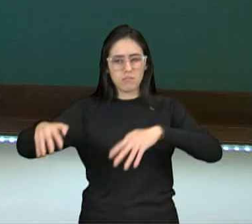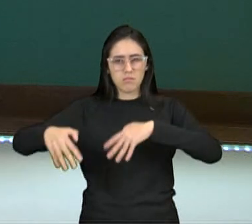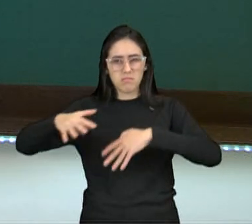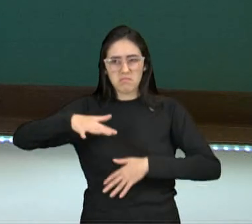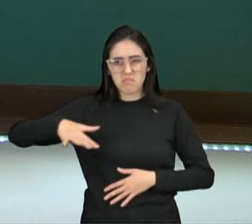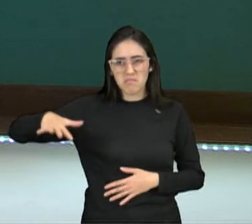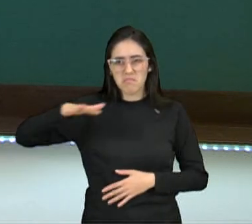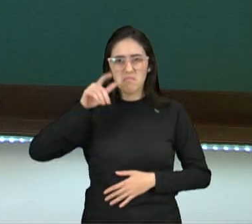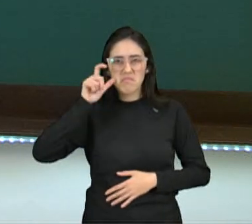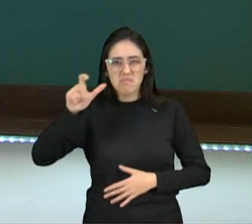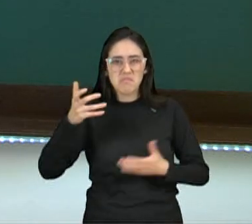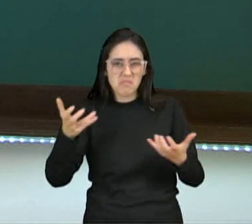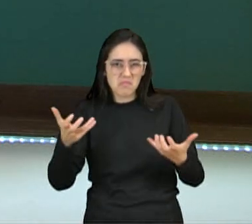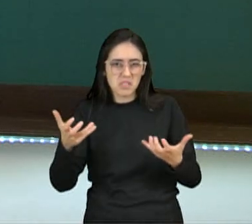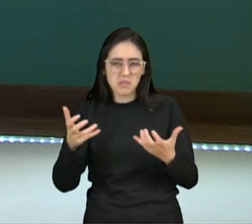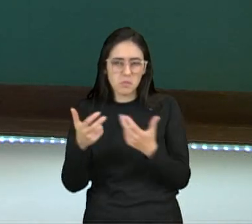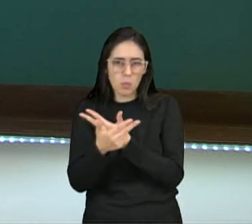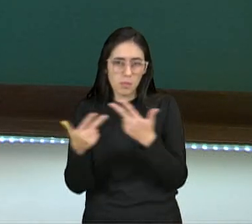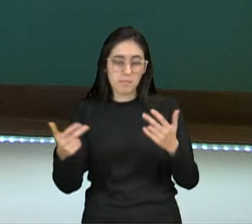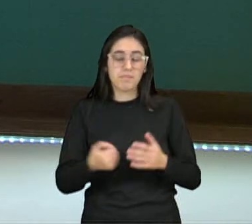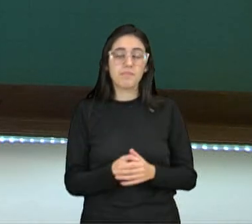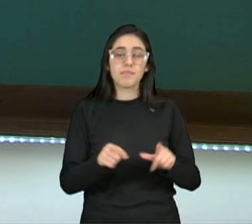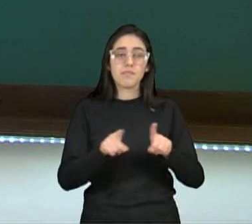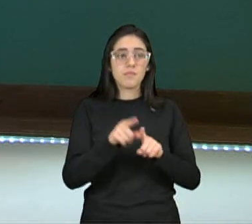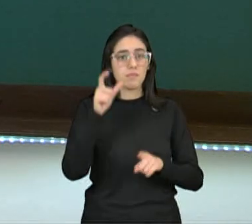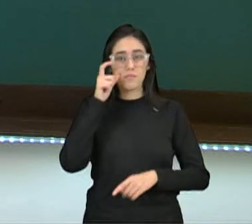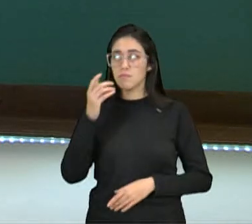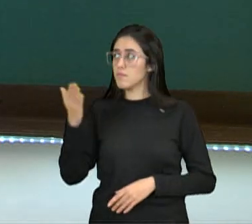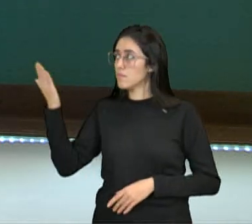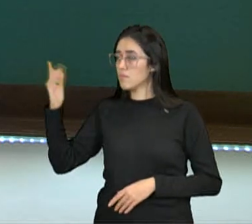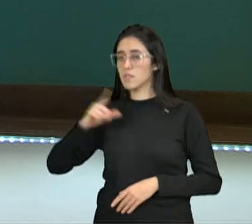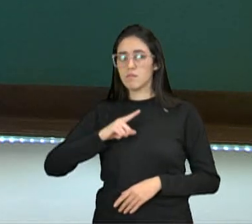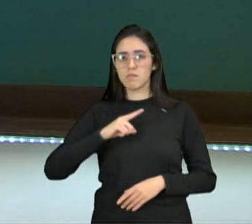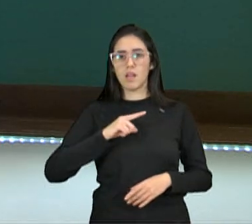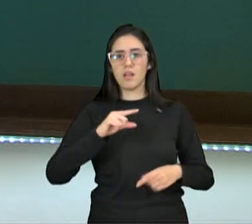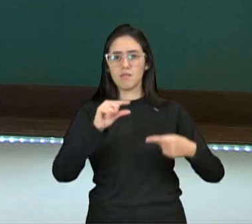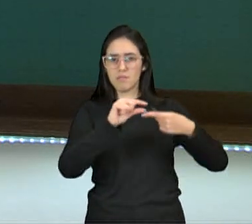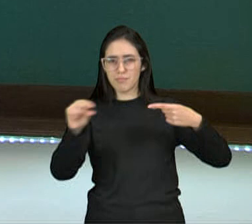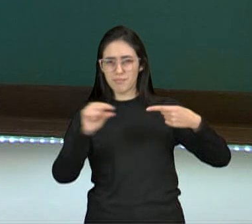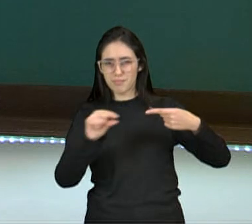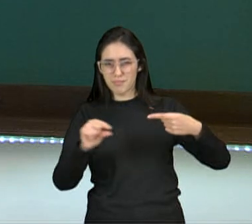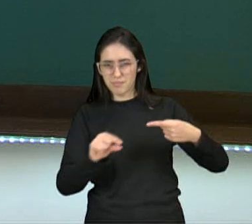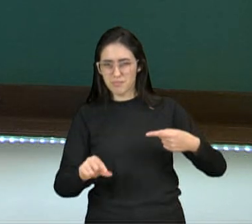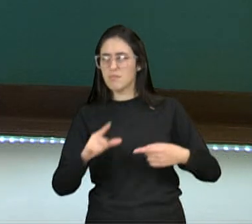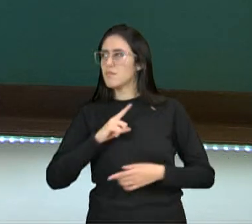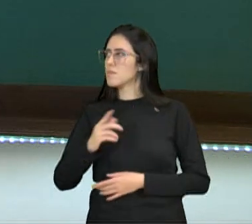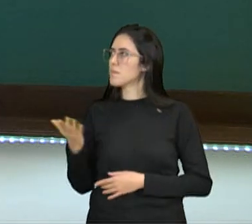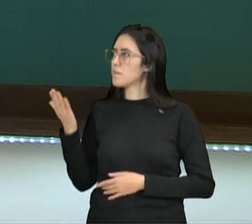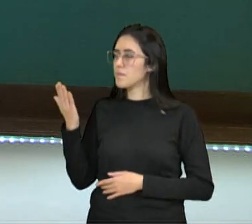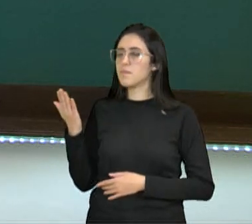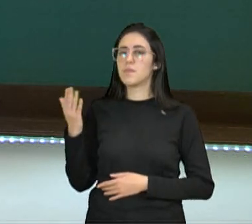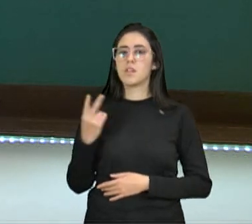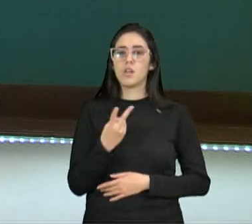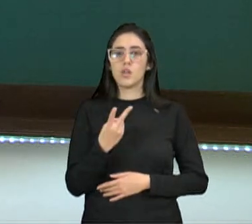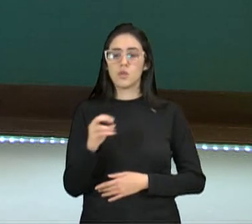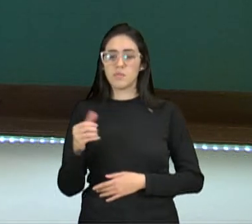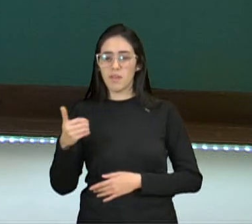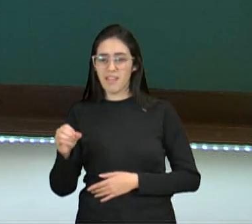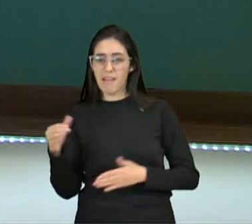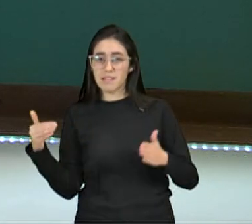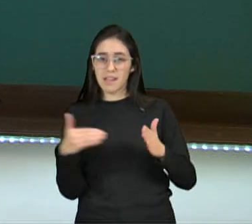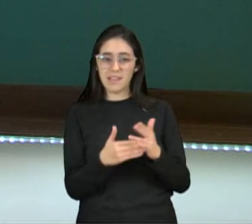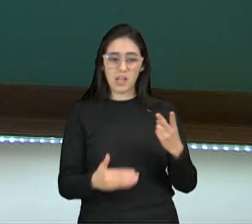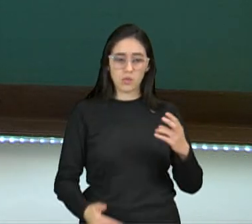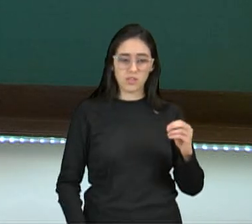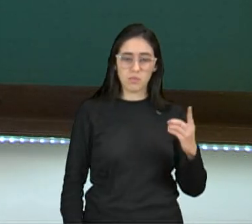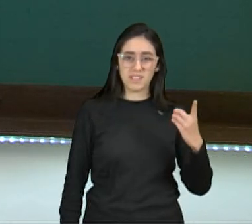os interesses maiores, né? E observando aqui o gráfico, a gente vai ter, de 2010 para 2019, um